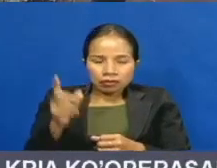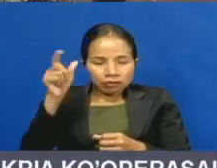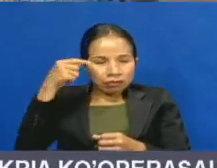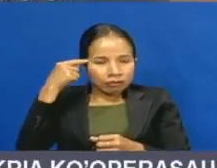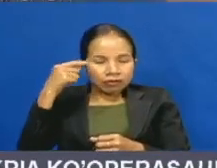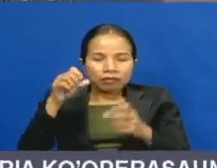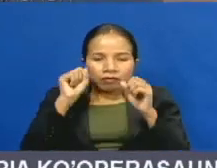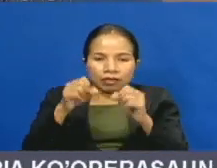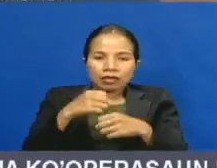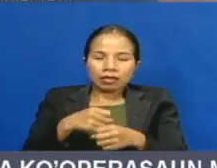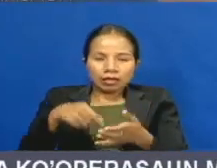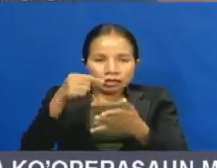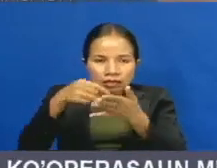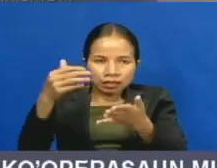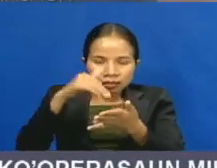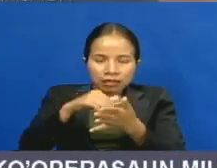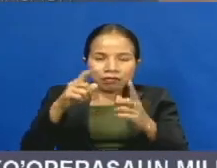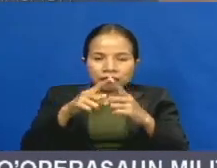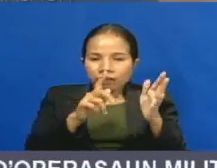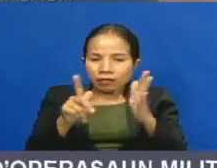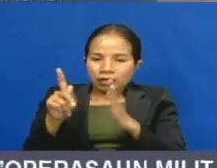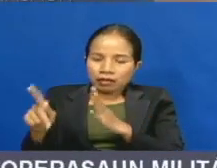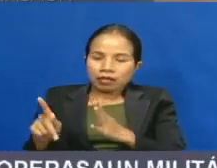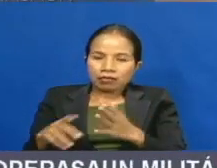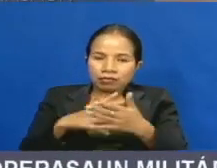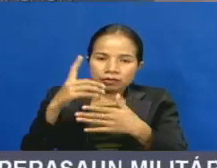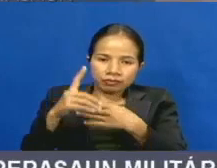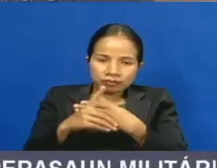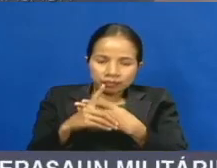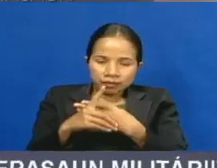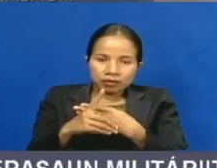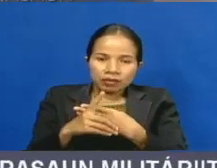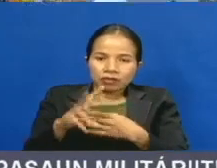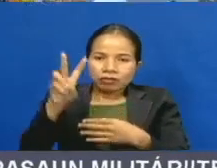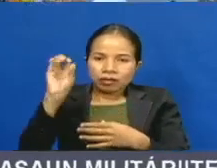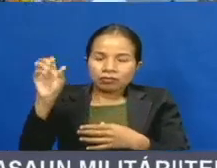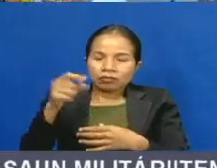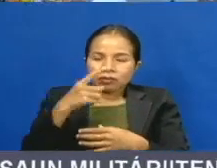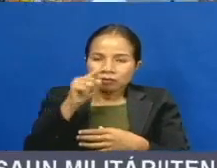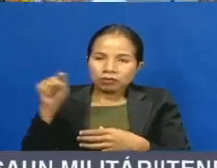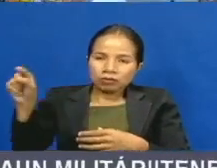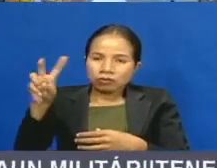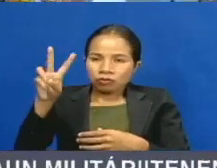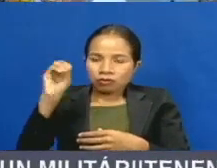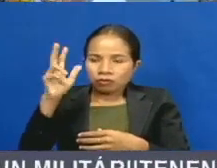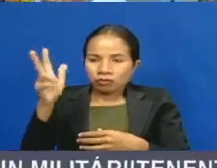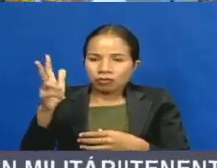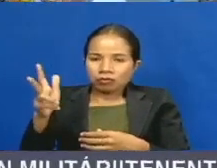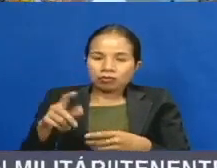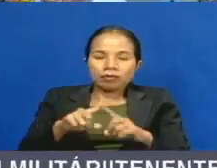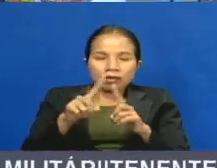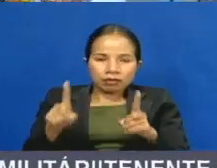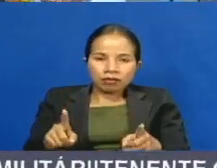governo belhalo reajustamento ba plano estratégico, desenvolvimento Rihundrua Sanulu Resingida, Rihundrua Tolunulu,